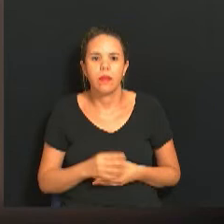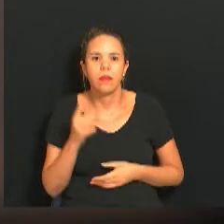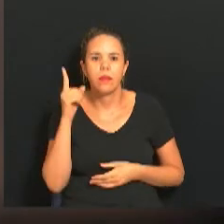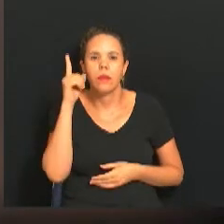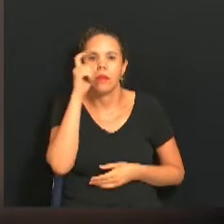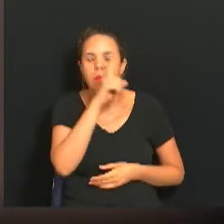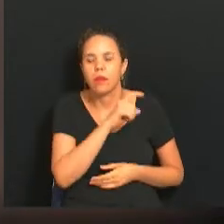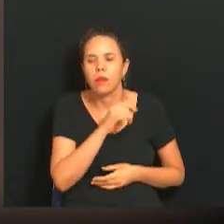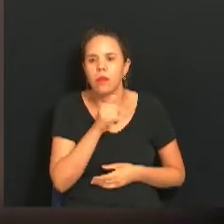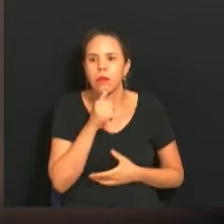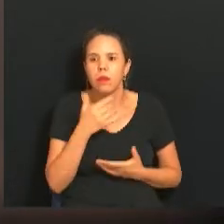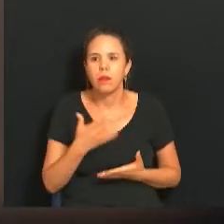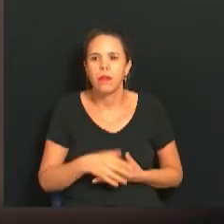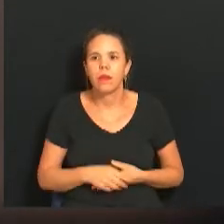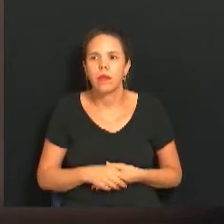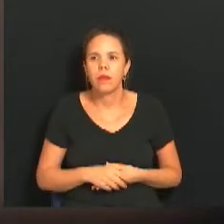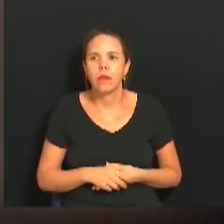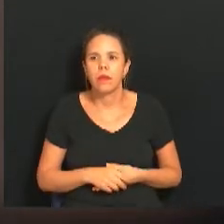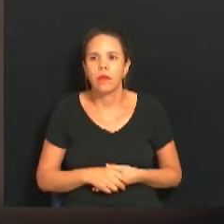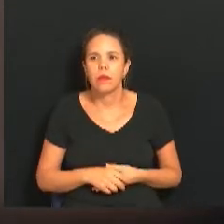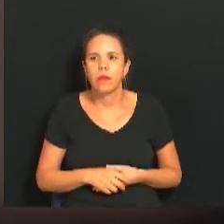difícil, por mais